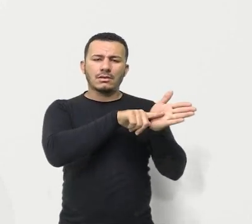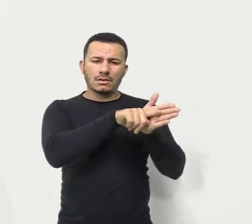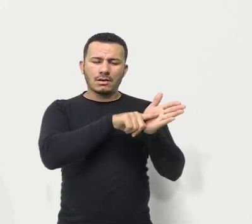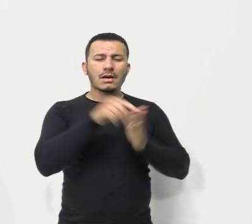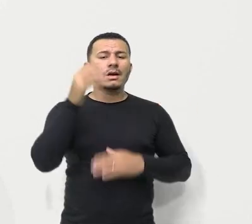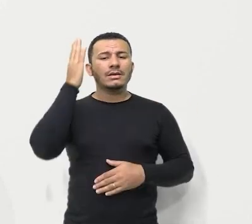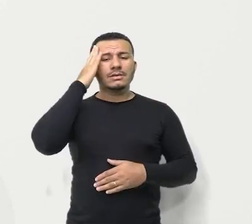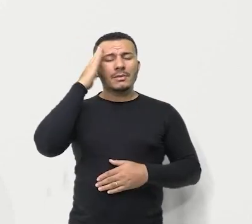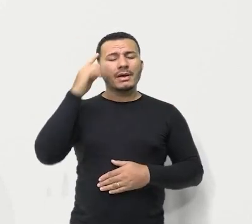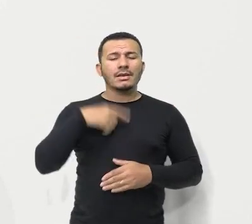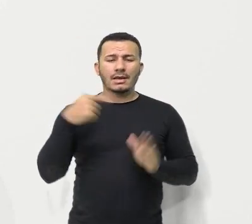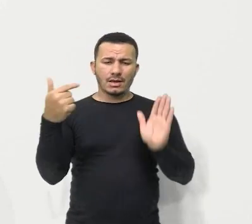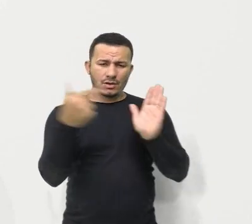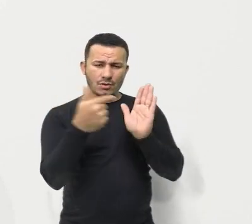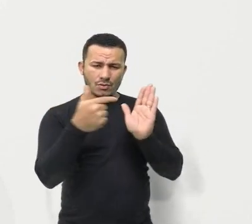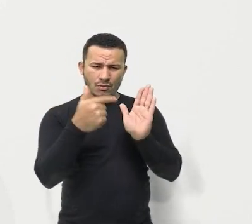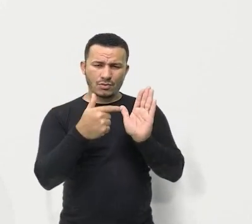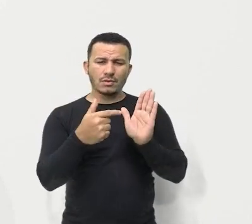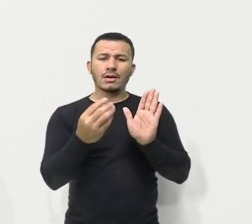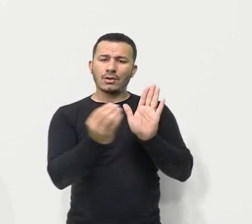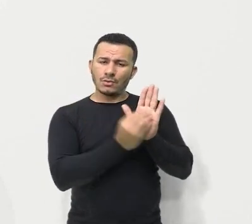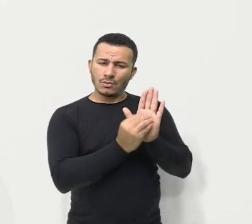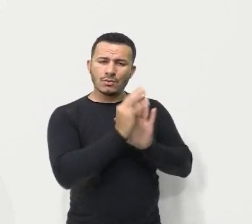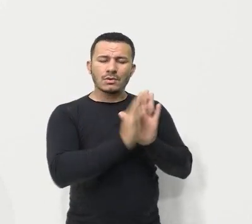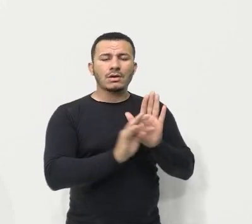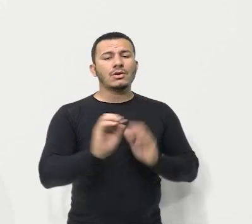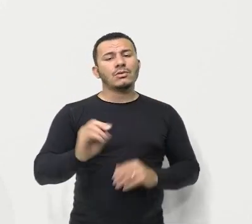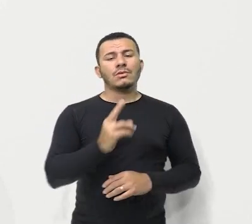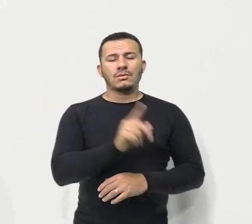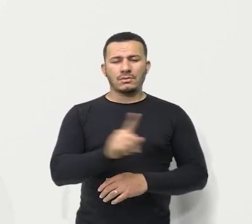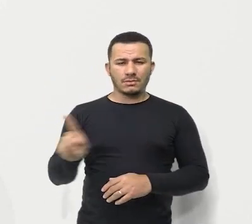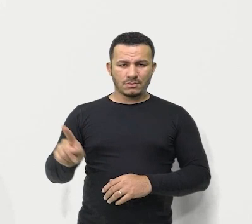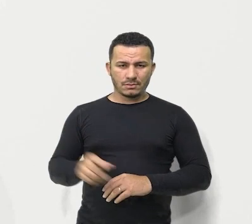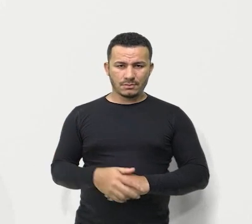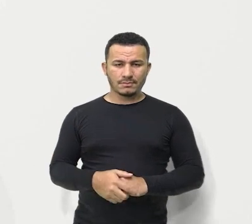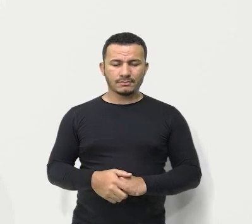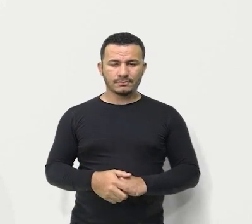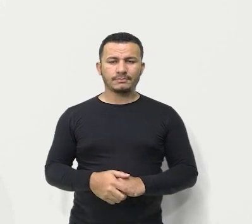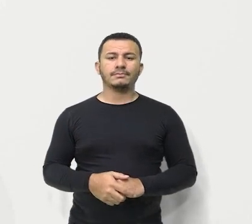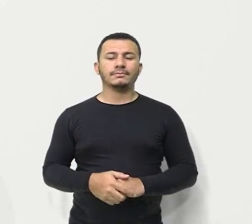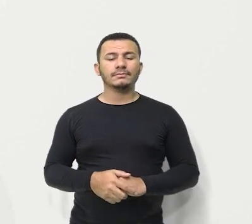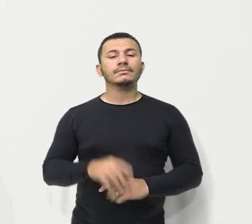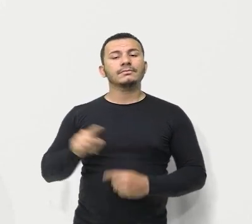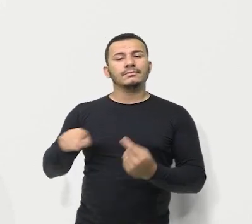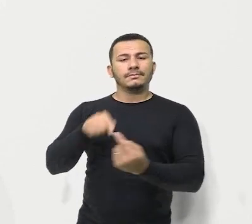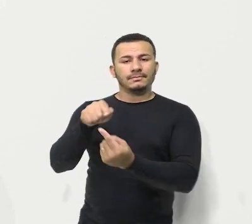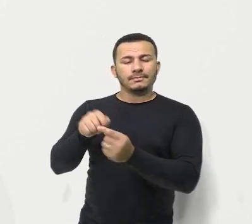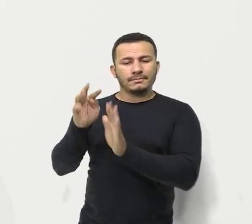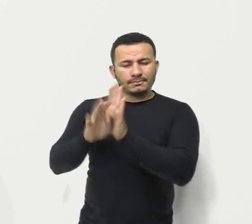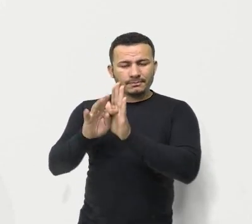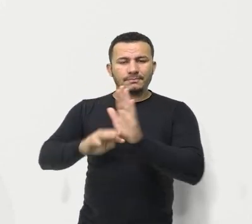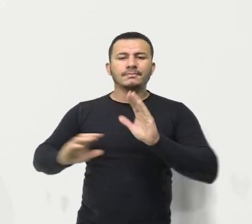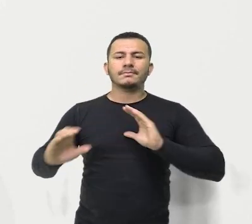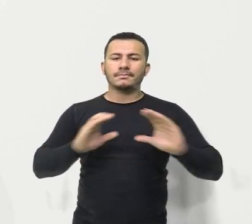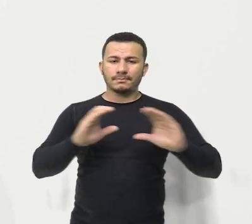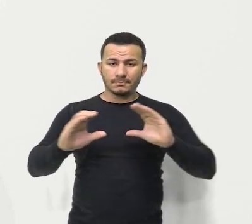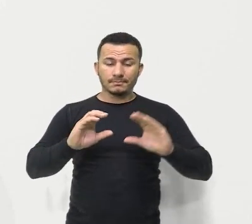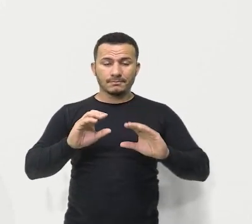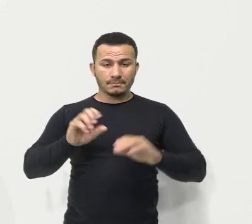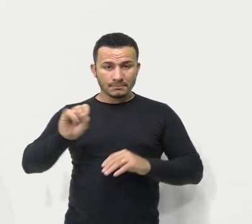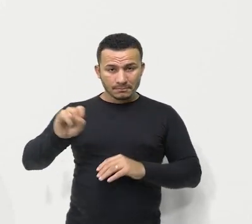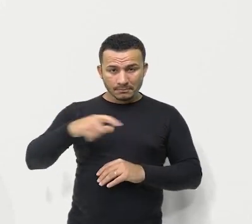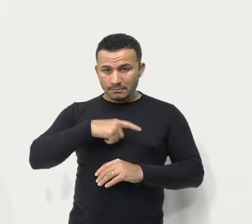é ironia e se tem ironia presente ali, tá bom? E o objetivo comunicativo é, já que é um